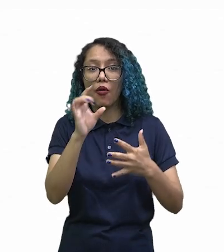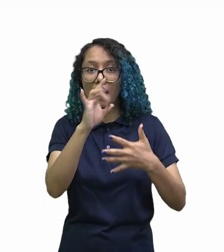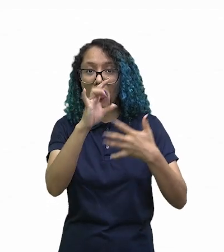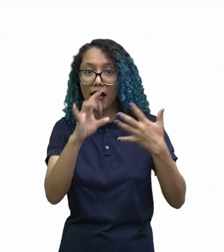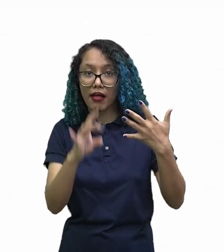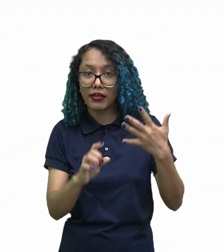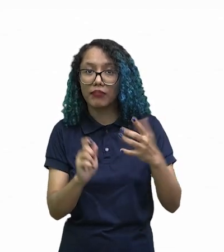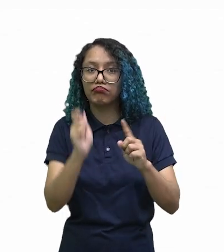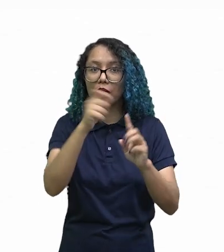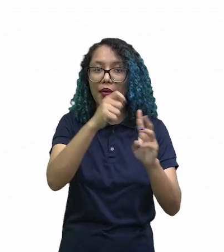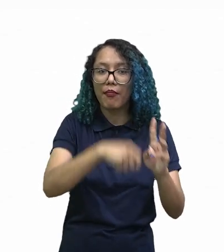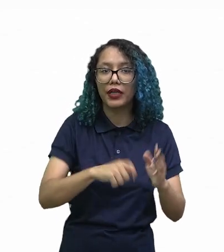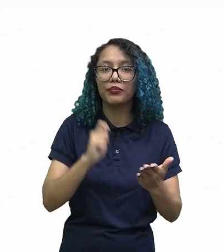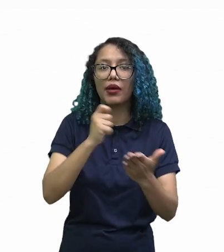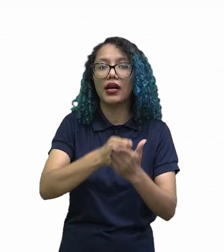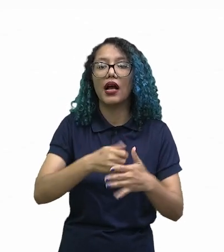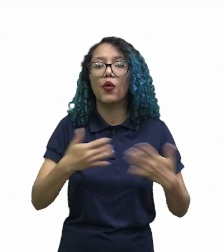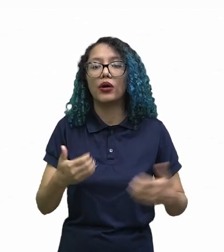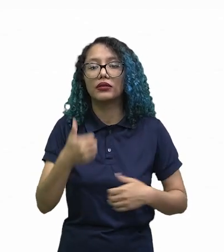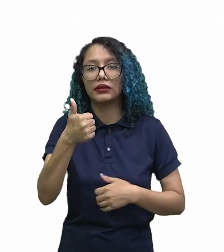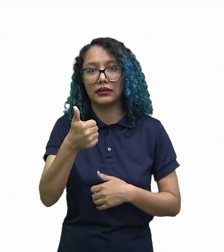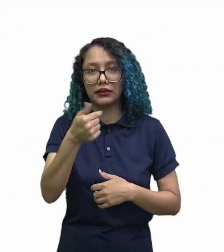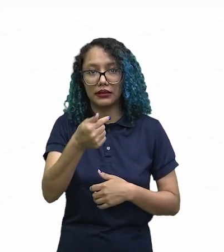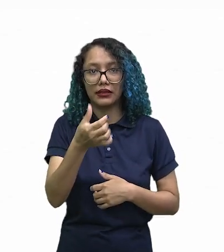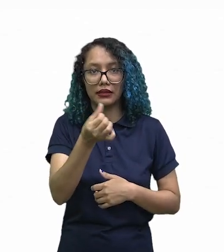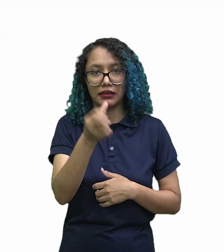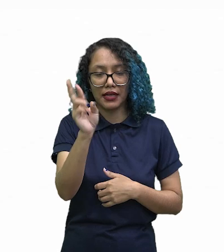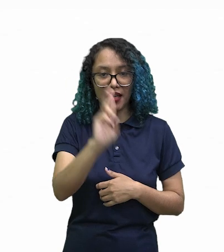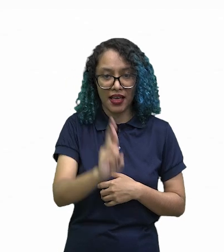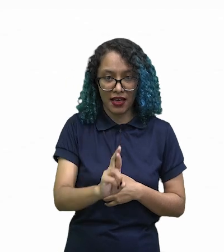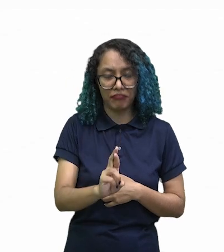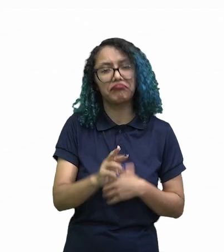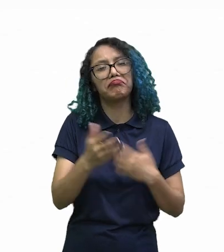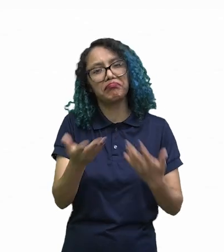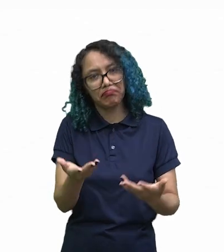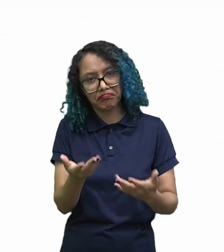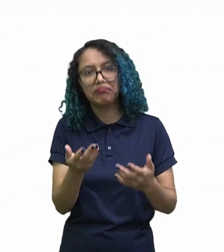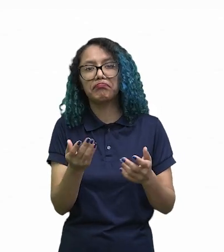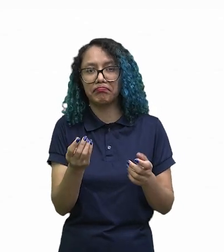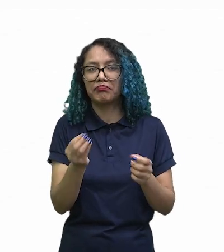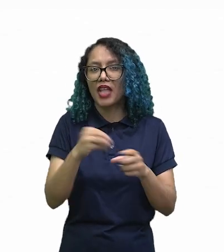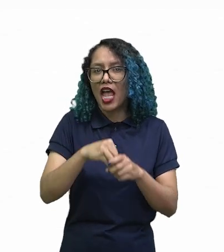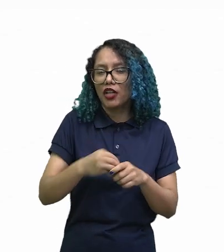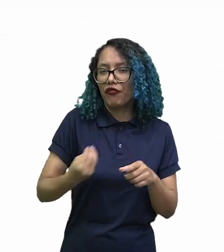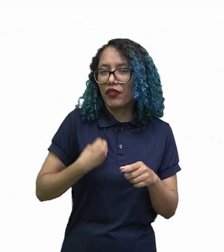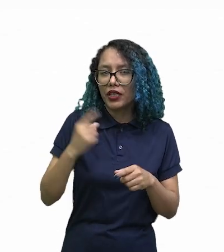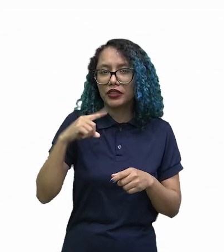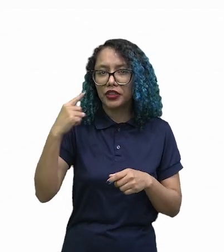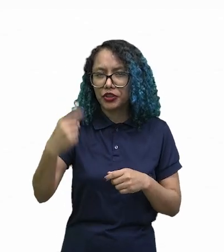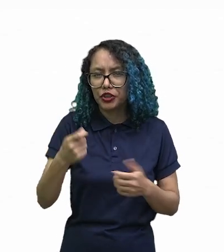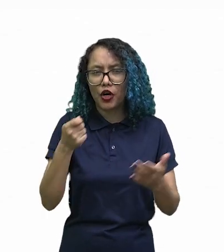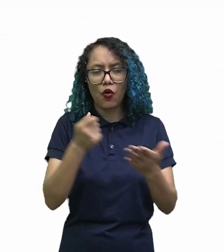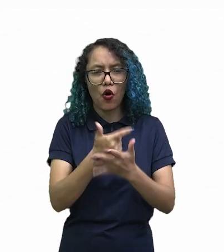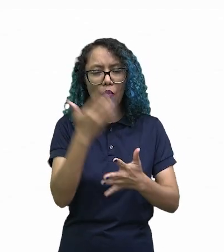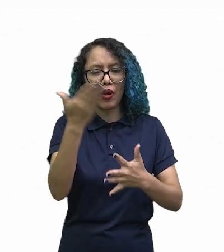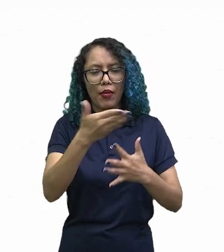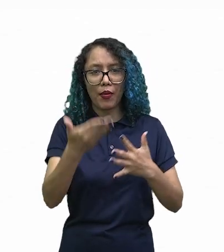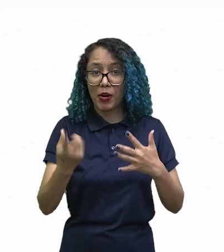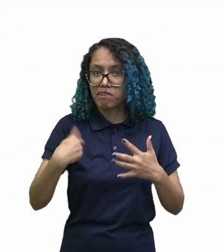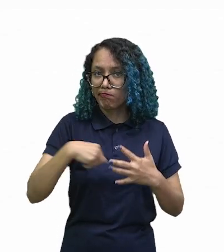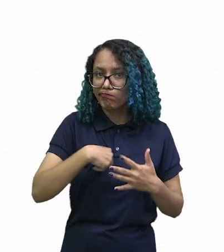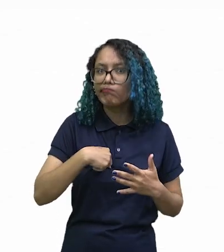176 mensais a pagar. E como eu disse para vocês, é algo que está ligado ali no nosso dia a dia, são compras parceladas que